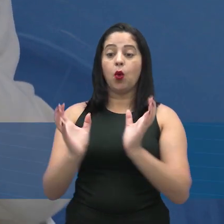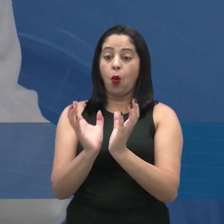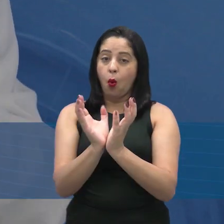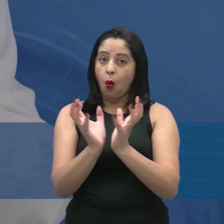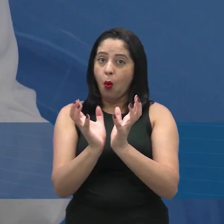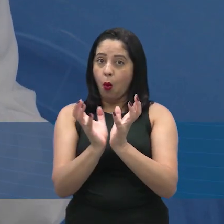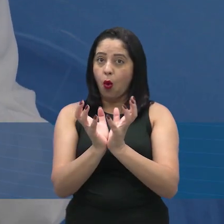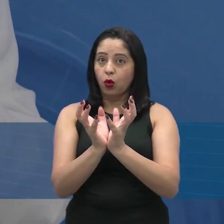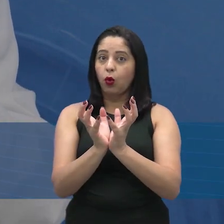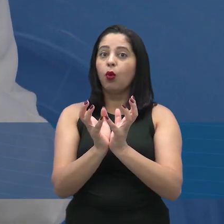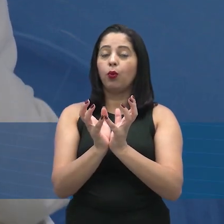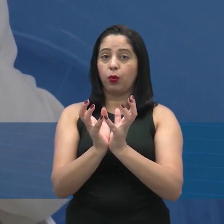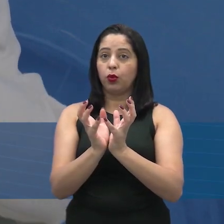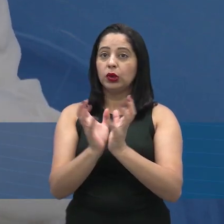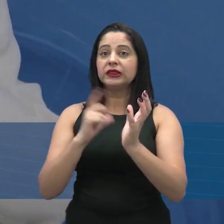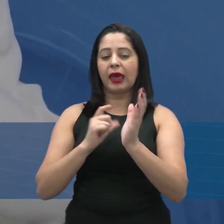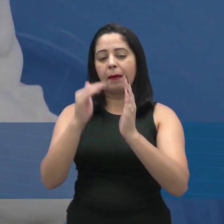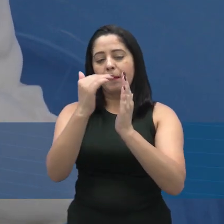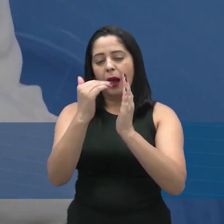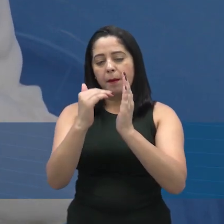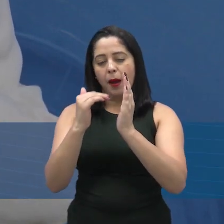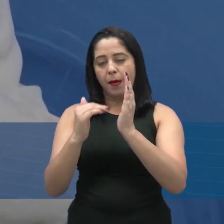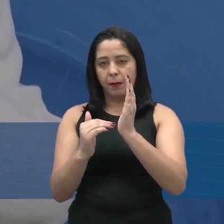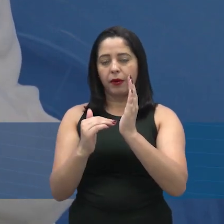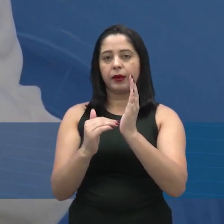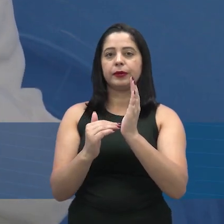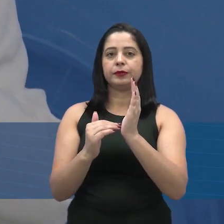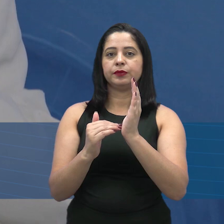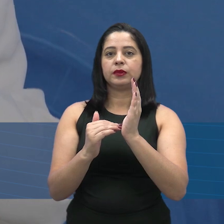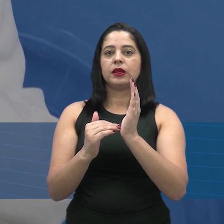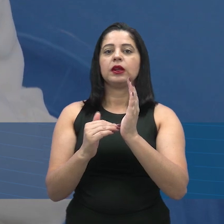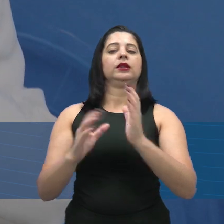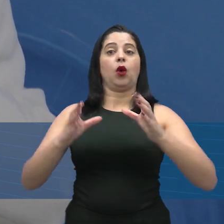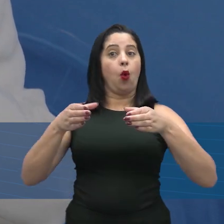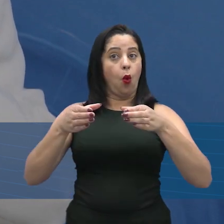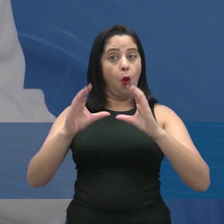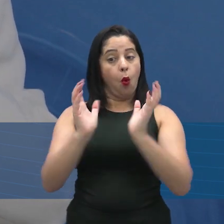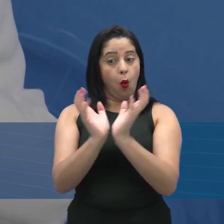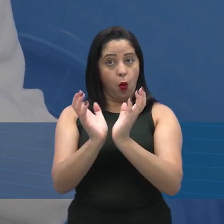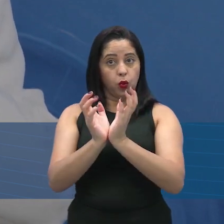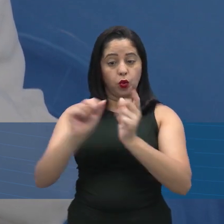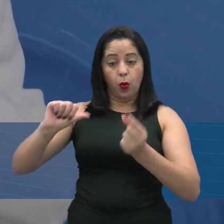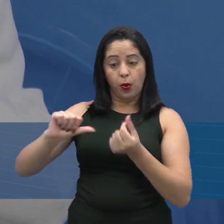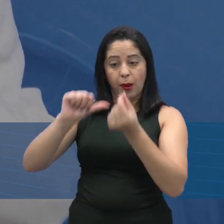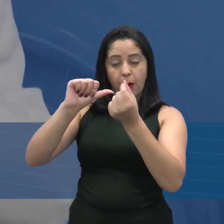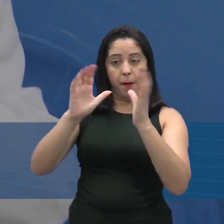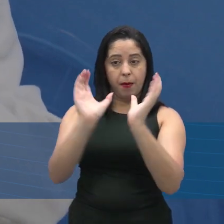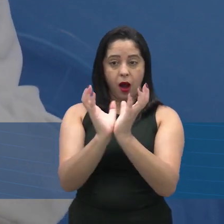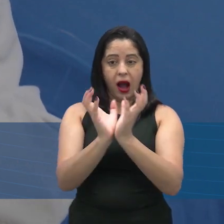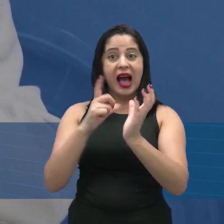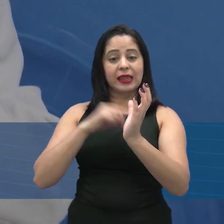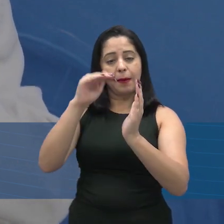tem distribuições, quer dizer, subgrupos dentro dessa classe média. Sim. E esses subgrupos, eles vão definir uma coisa